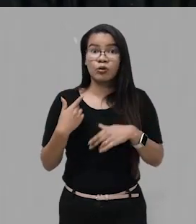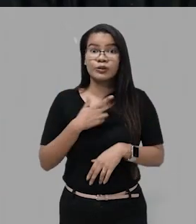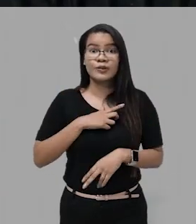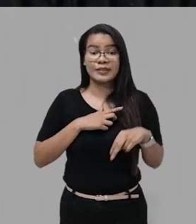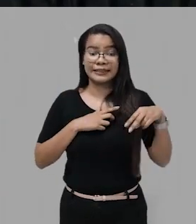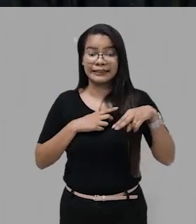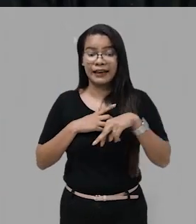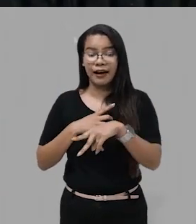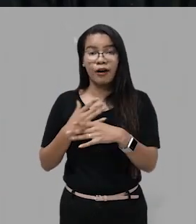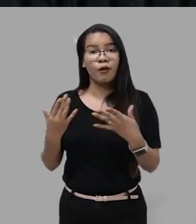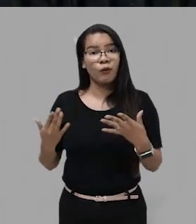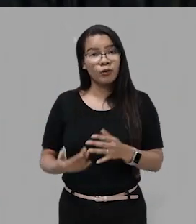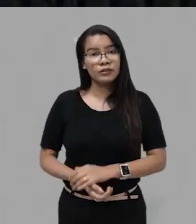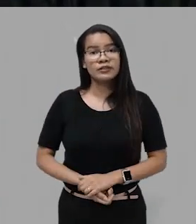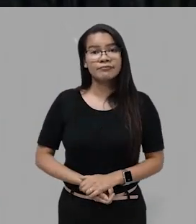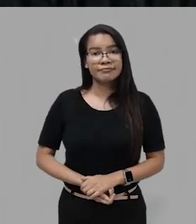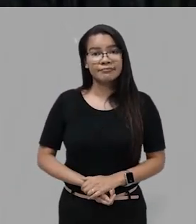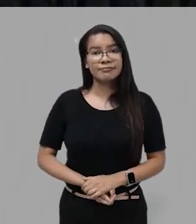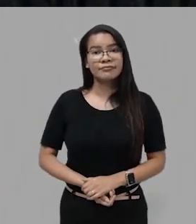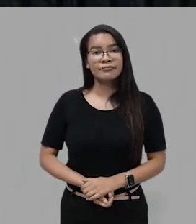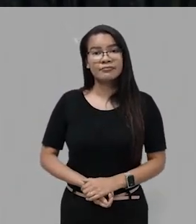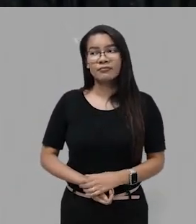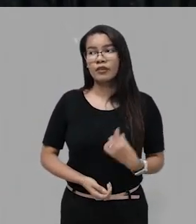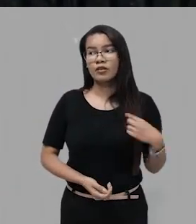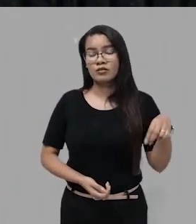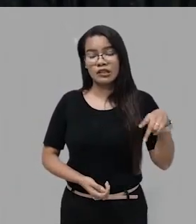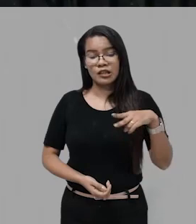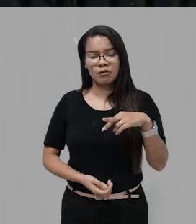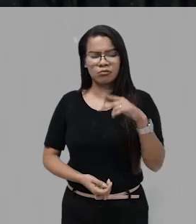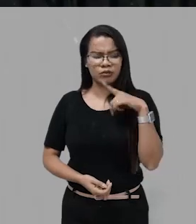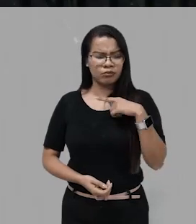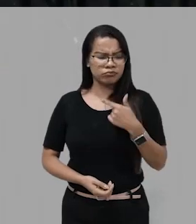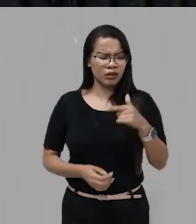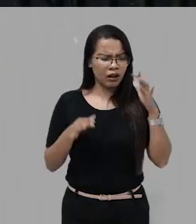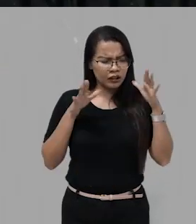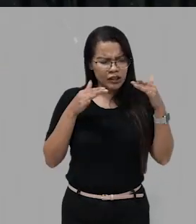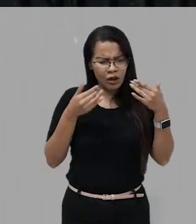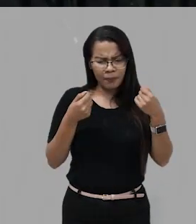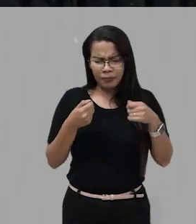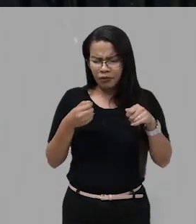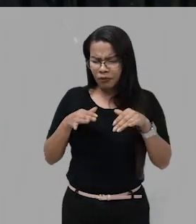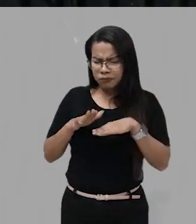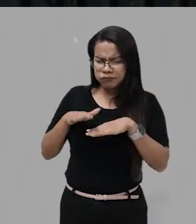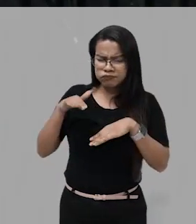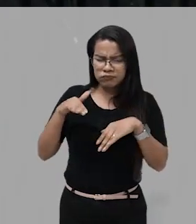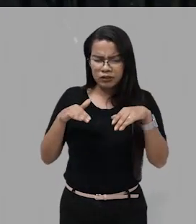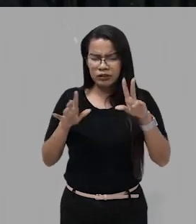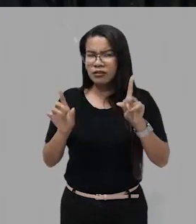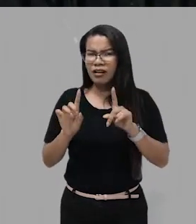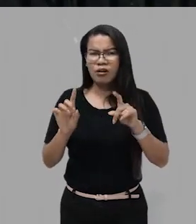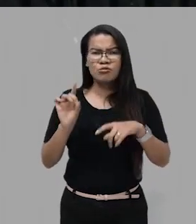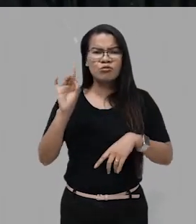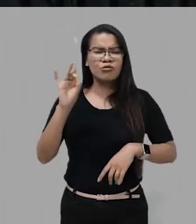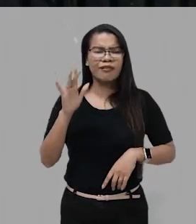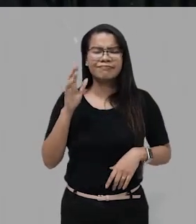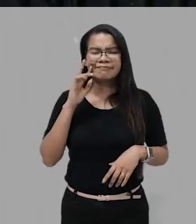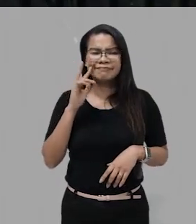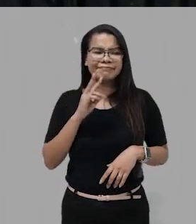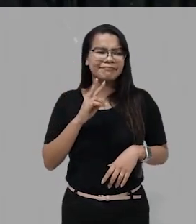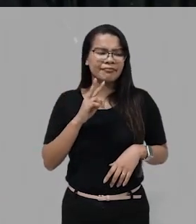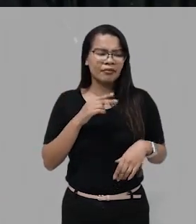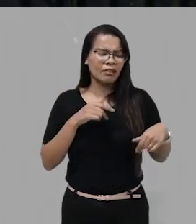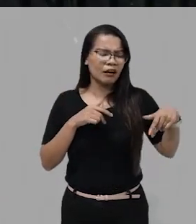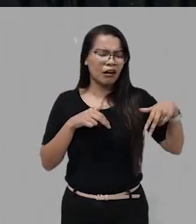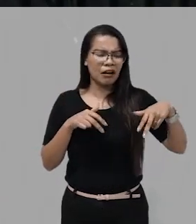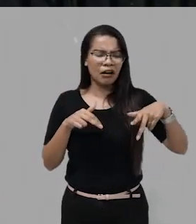hoje. A gente anda, aquilo que eu falei para vocês, sem dar atenção para nada. A gente só anda. A gente anda conversando,